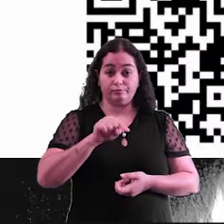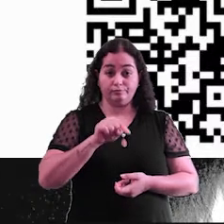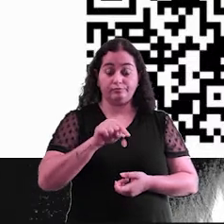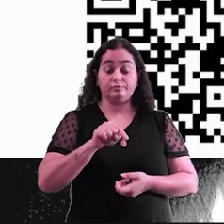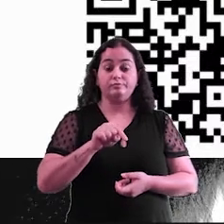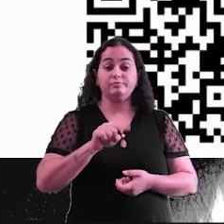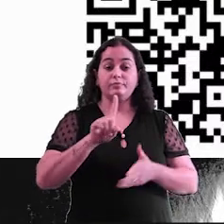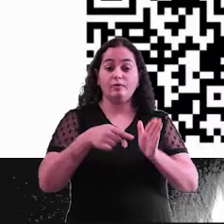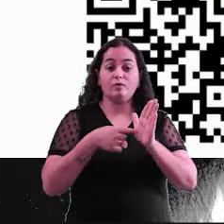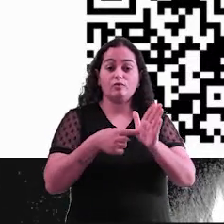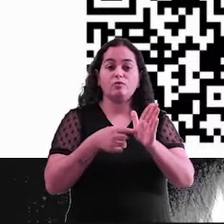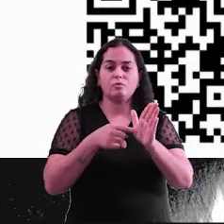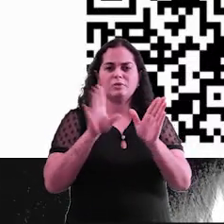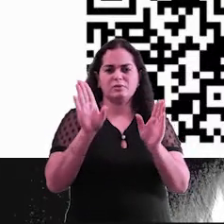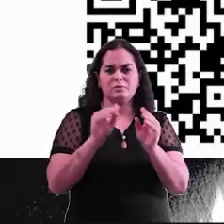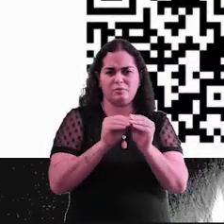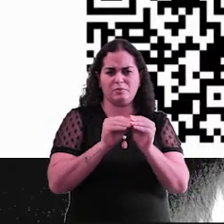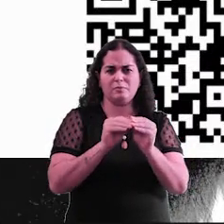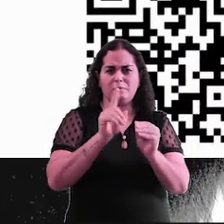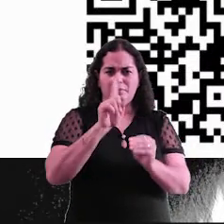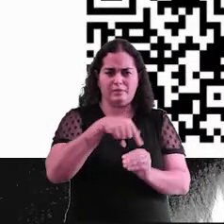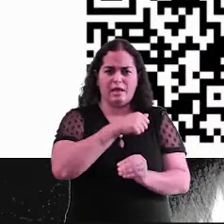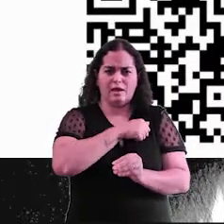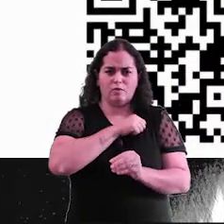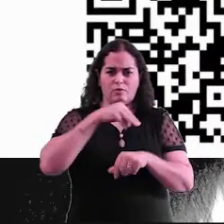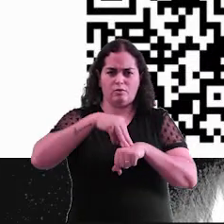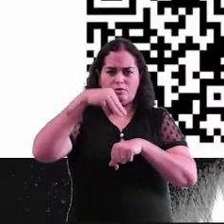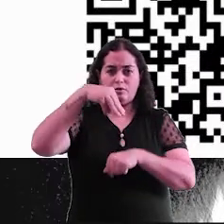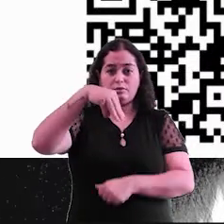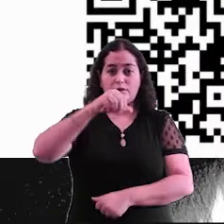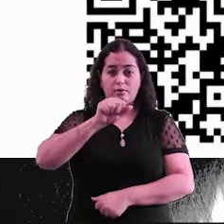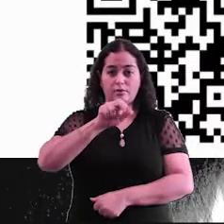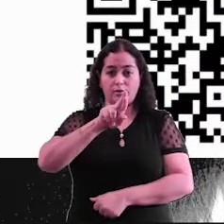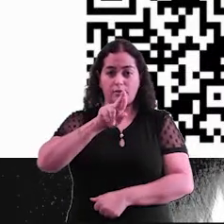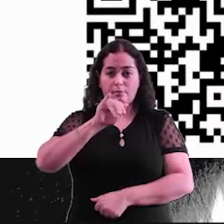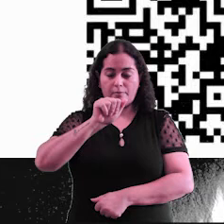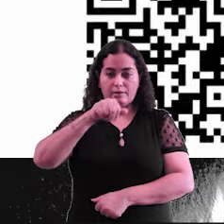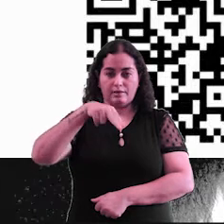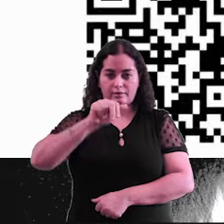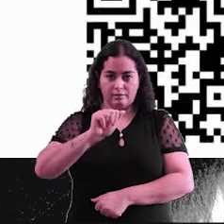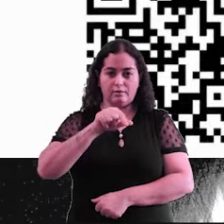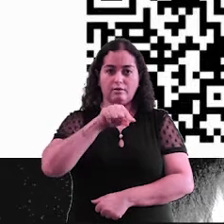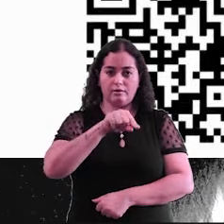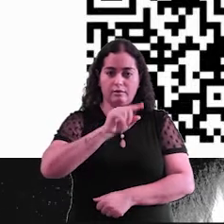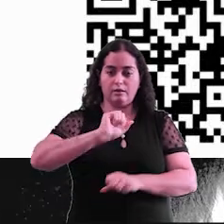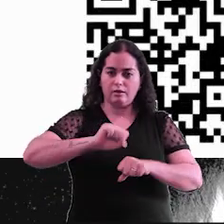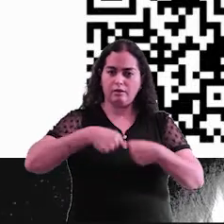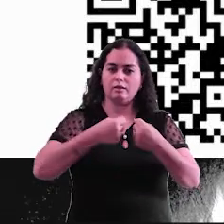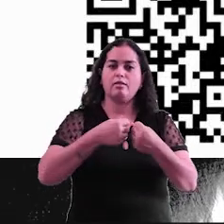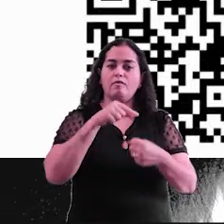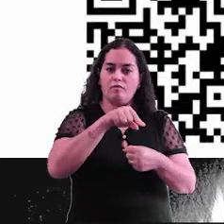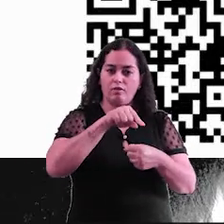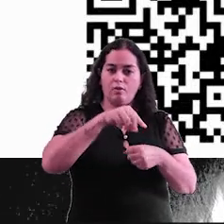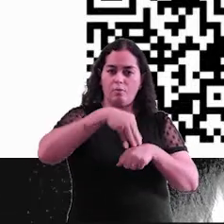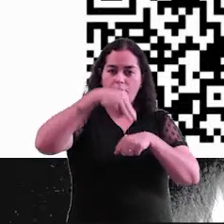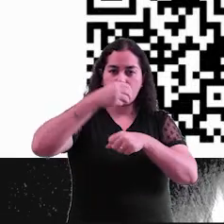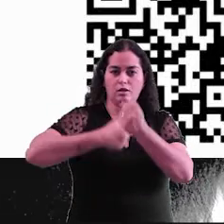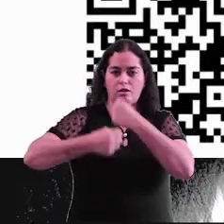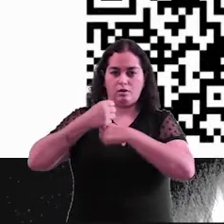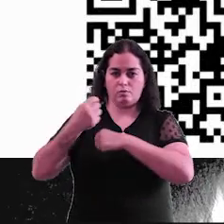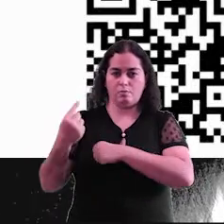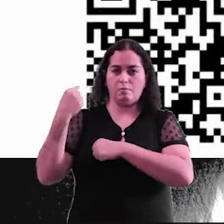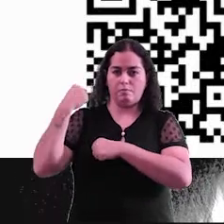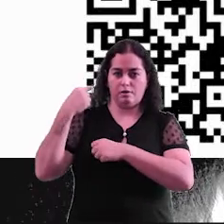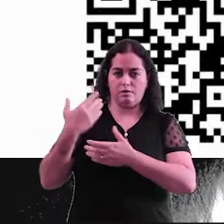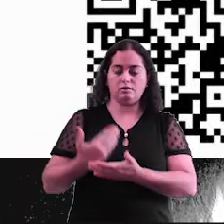Fernandes, que defendeu ano passado. O título do trabalho dela é A Experiência de Pessoas com Deficiência Visual,